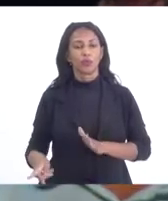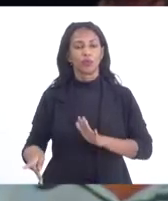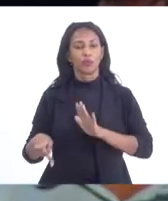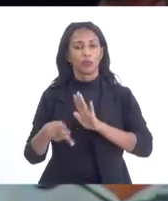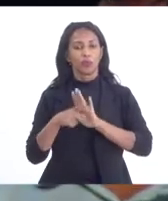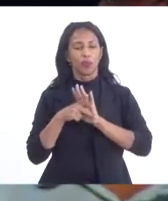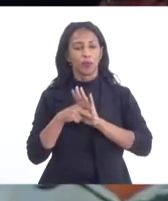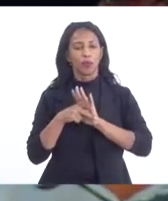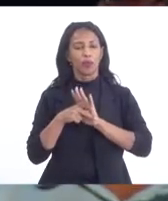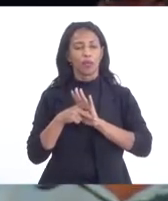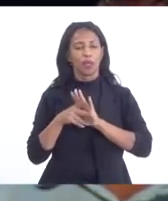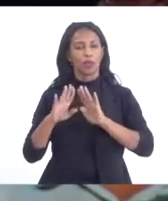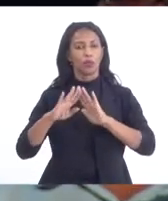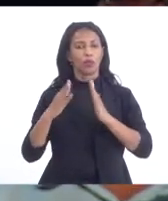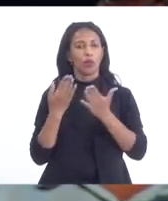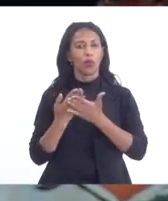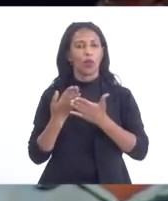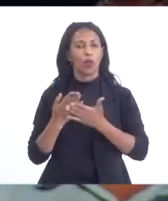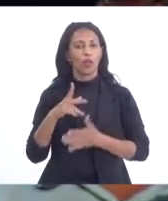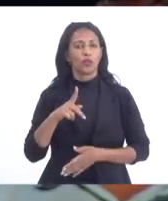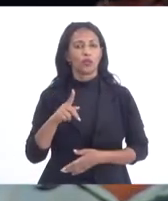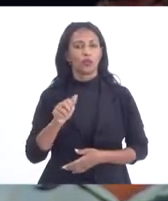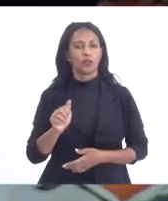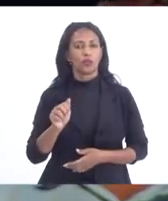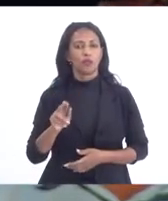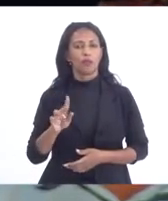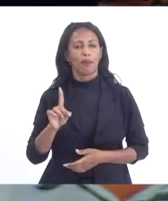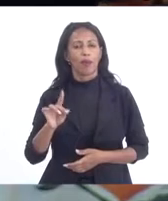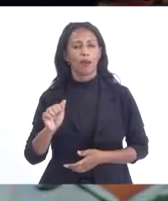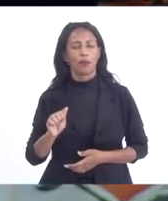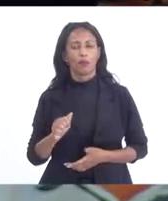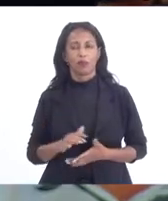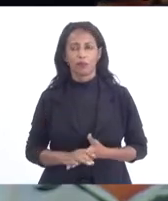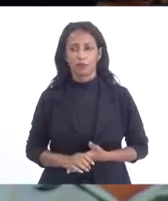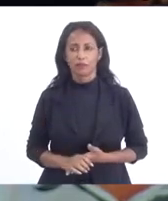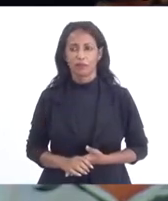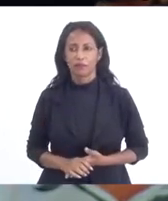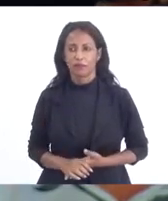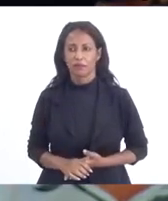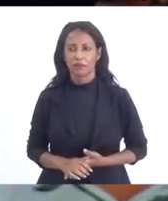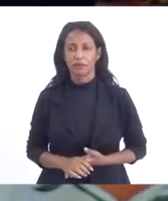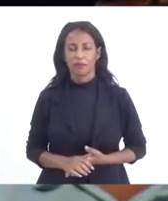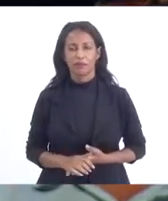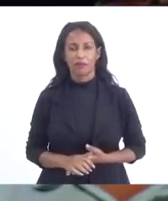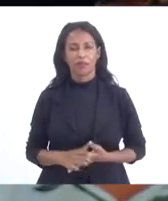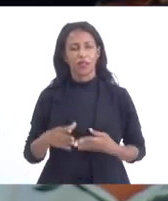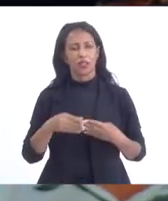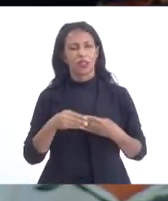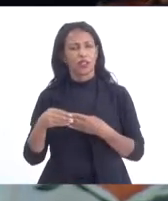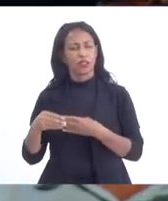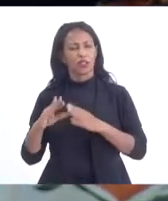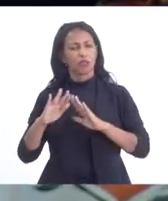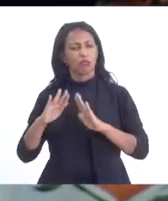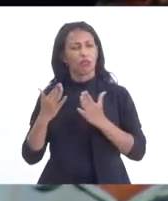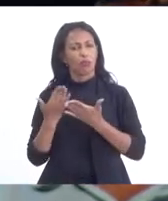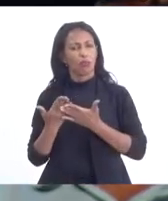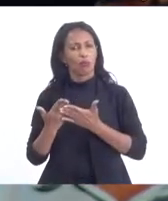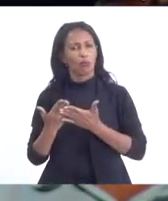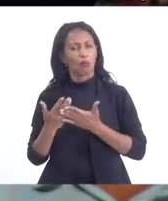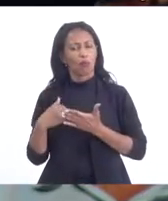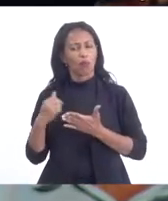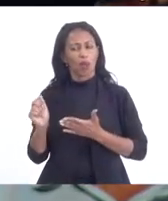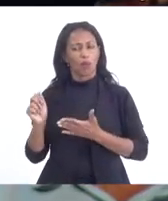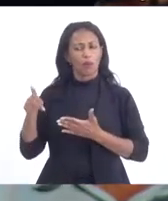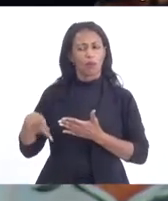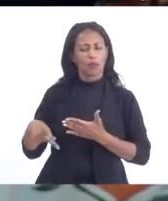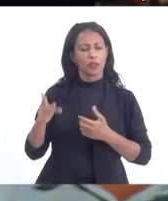Colégio de Pádua por herança, que fique bem claro. e dirijo o colégio porque, ao me aposentar